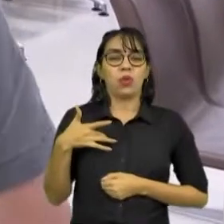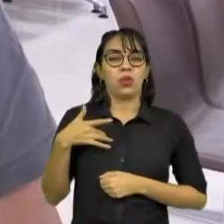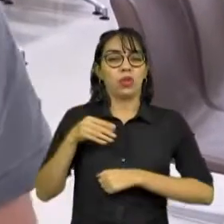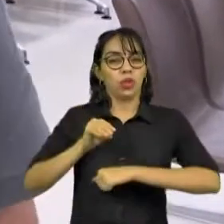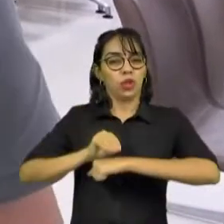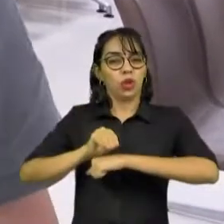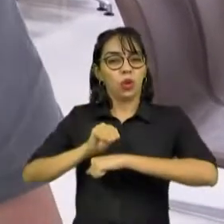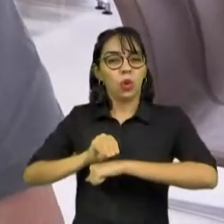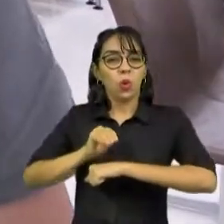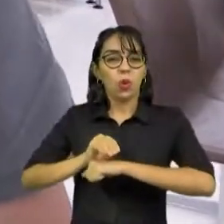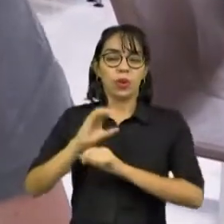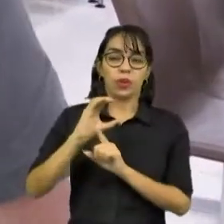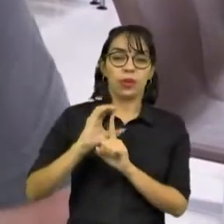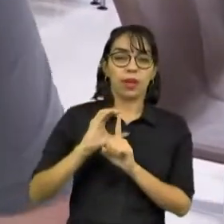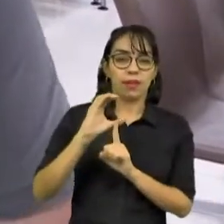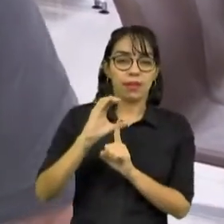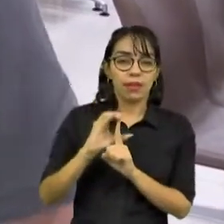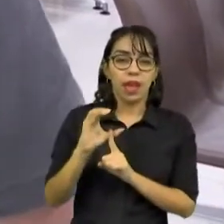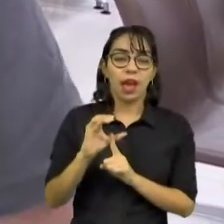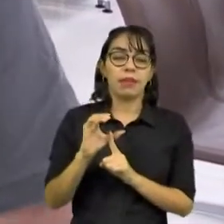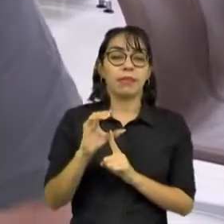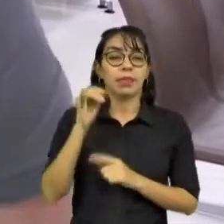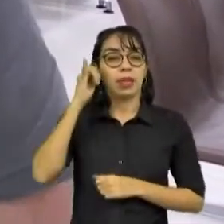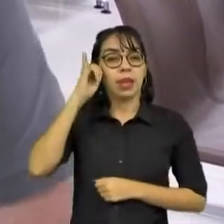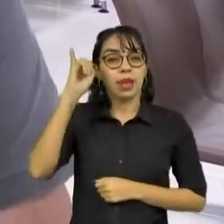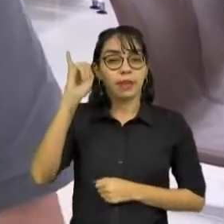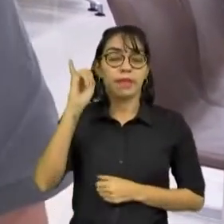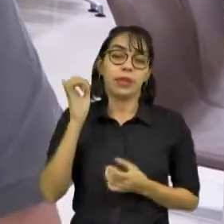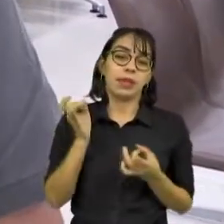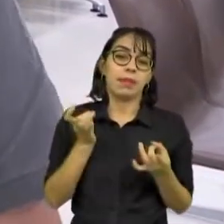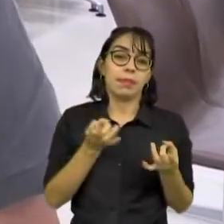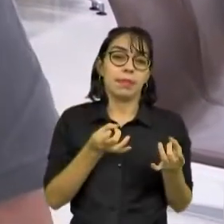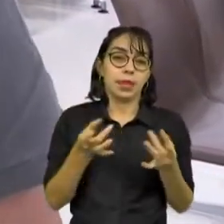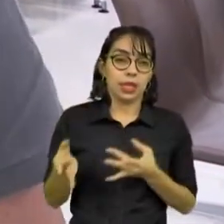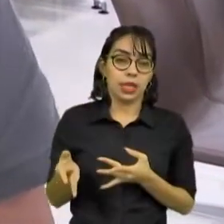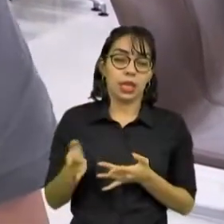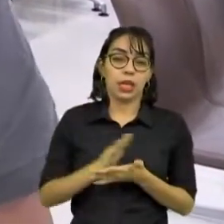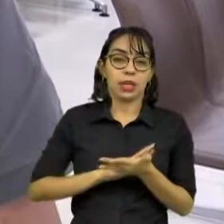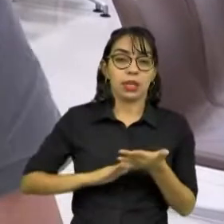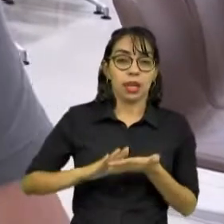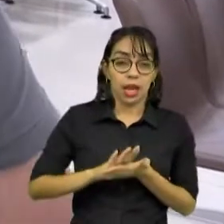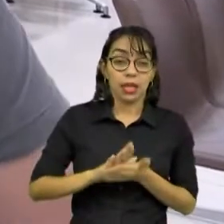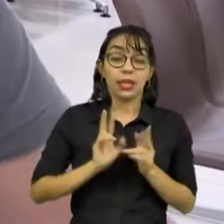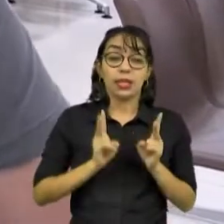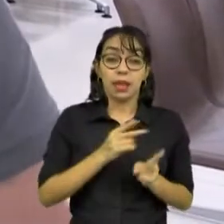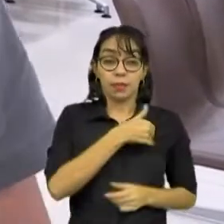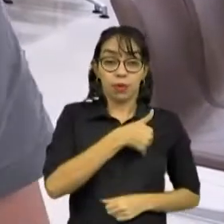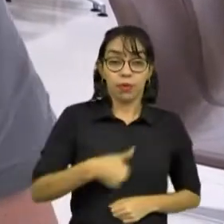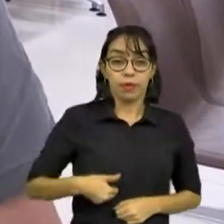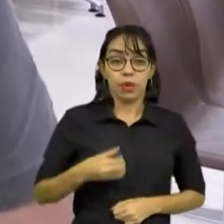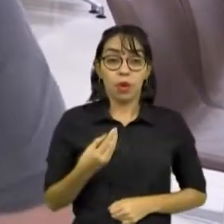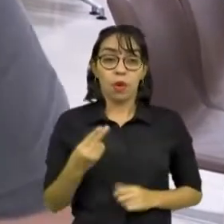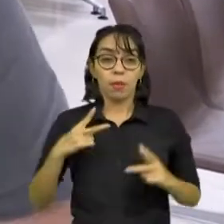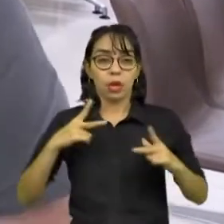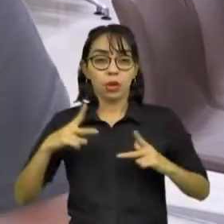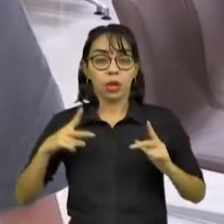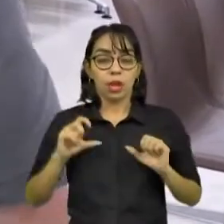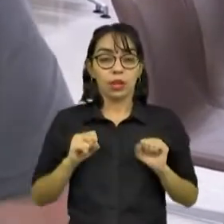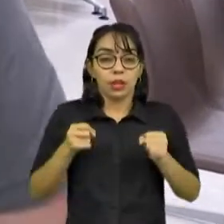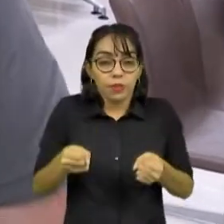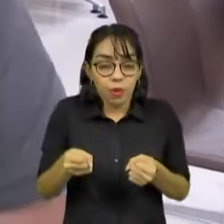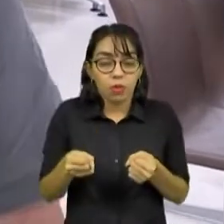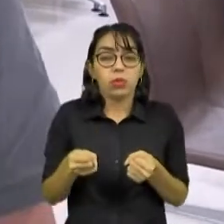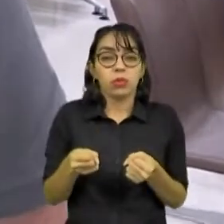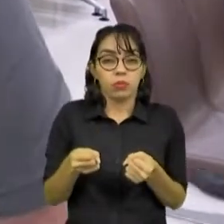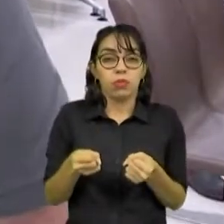sem perder nenhuma vacina. Seja na rede pública ou na rede privada, eu acho que a gente tem que sempre fazer um esforço para dar para os nossos filhos, né, que é quem a gente mais ama,